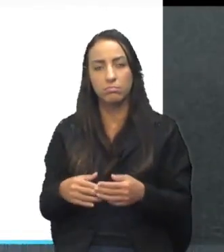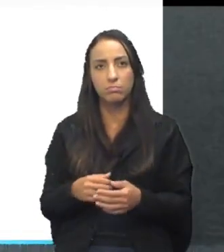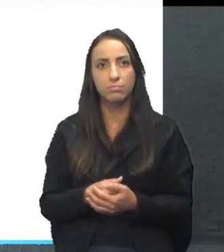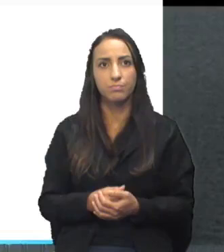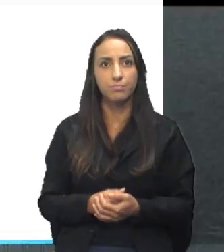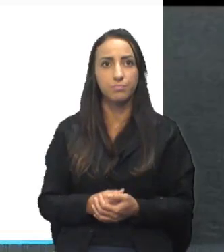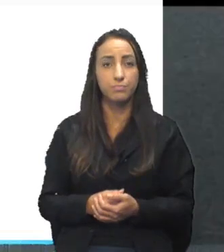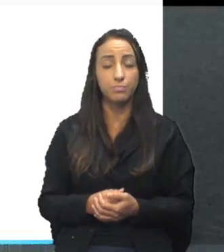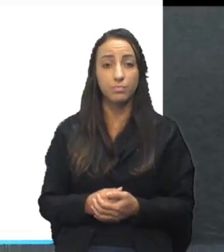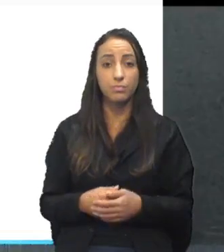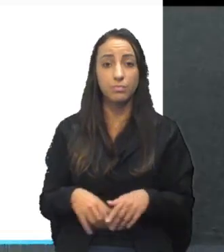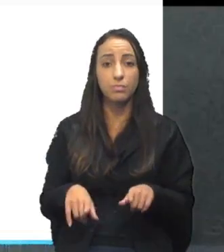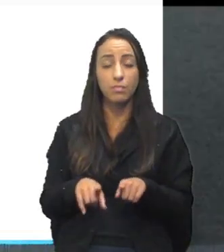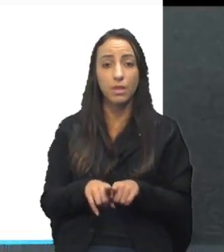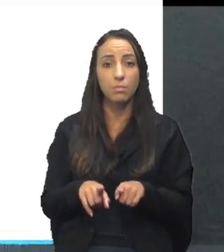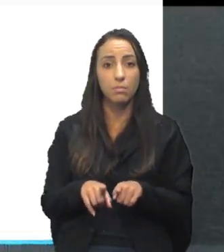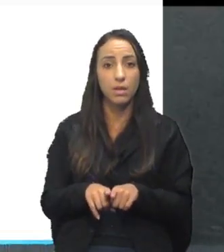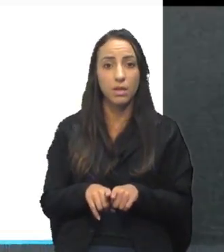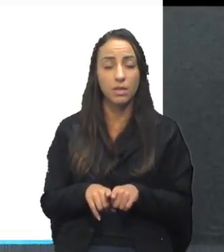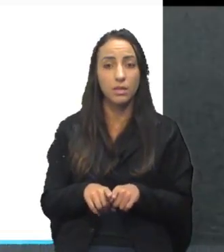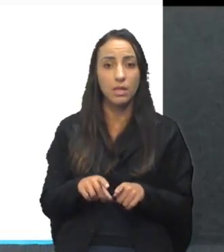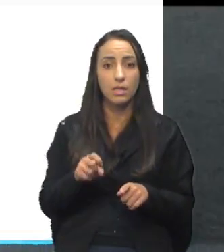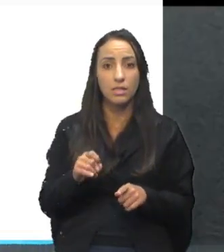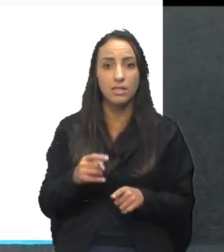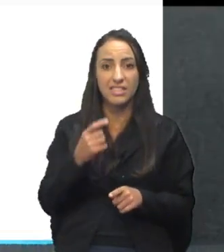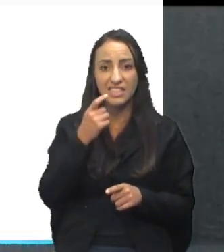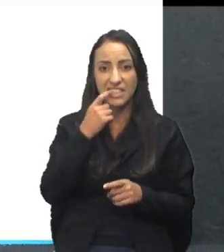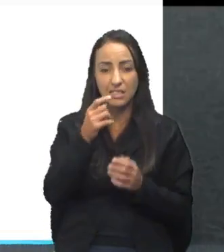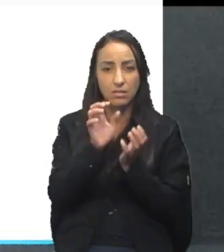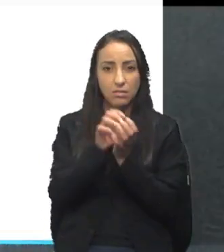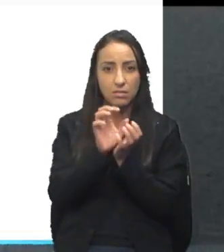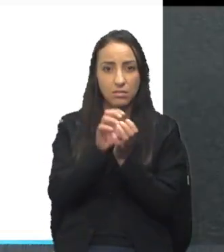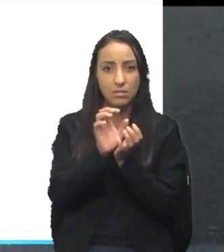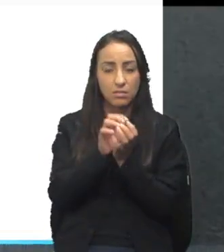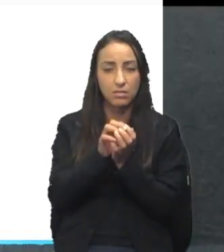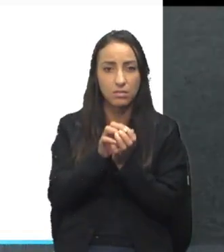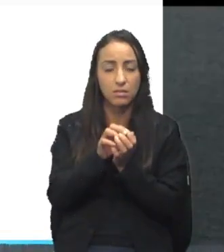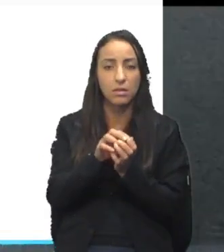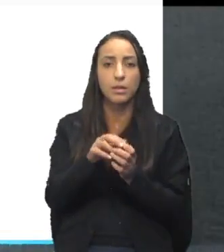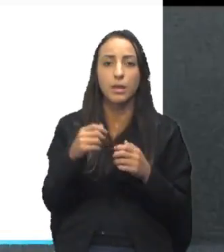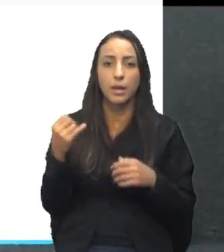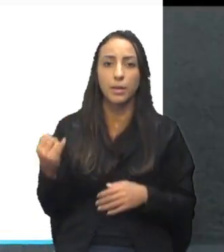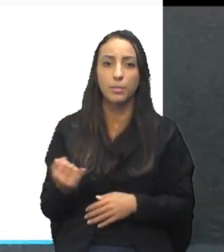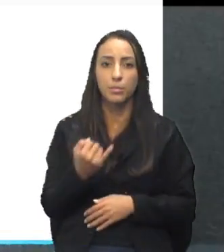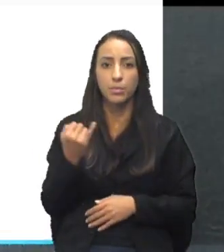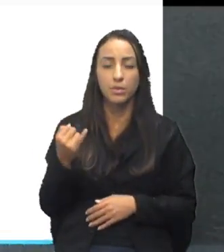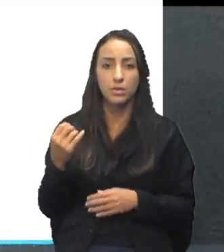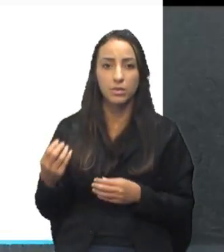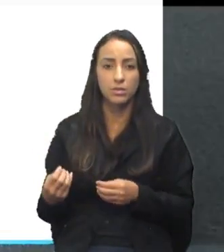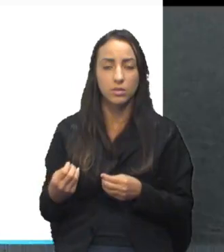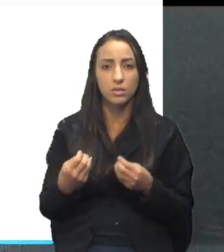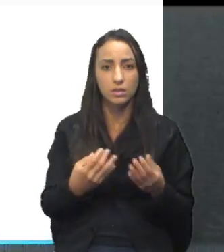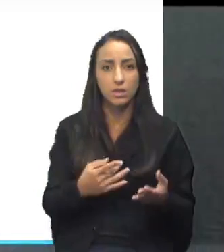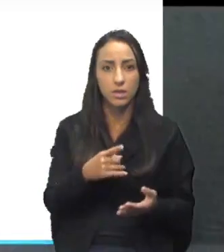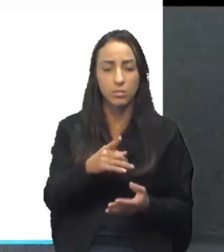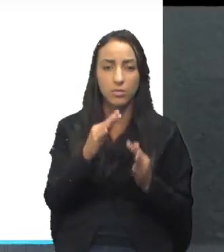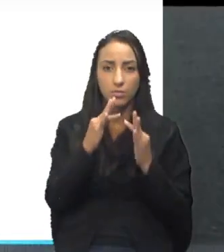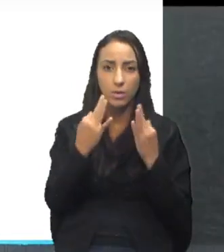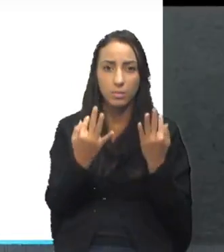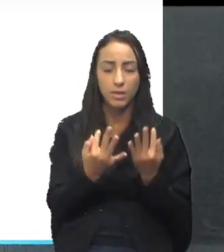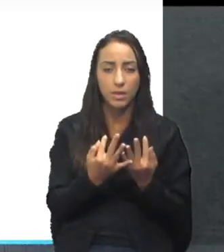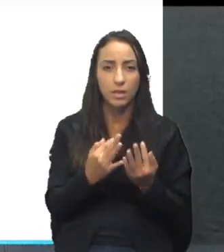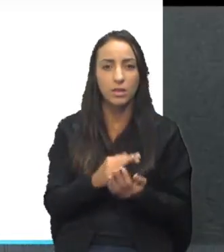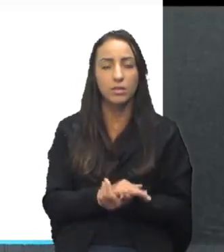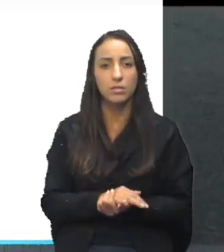óbito. Quando o paciente fizer uso de dentadura ou ponte móvel, é importante entregar ao responsável ou